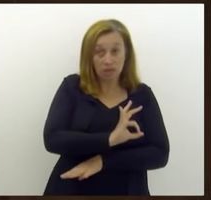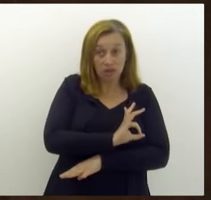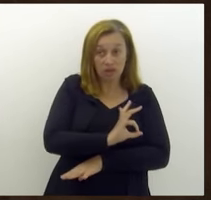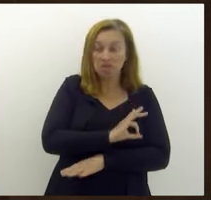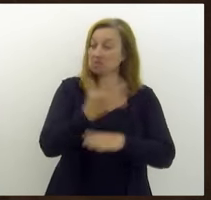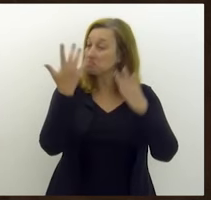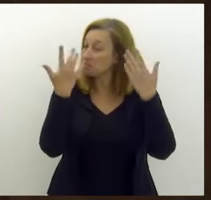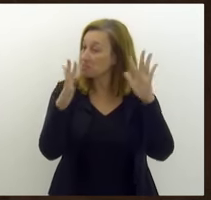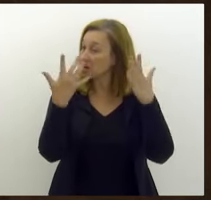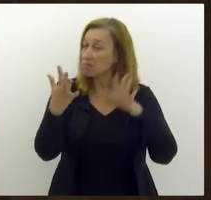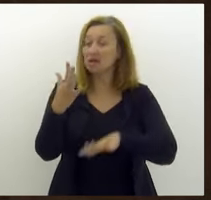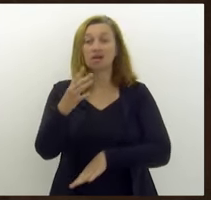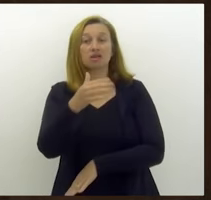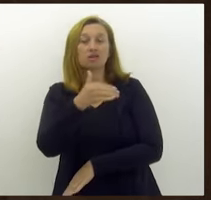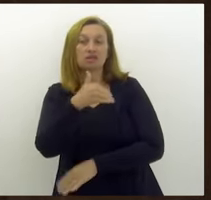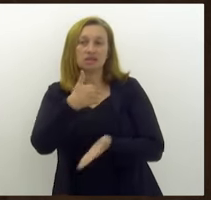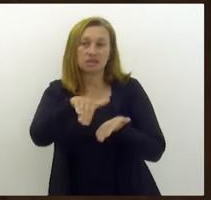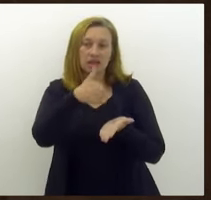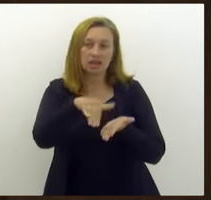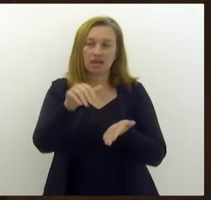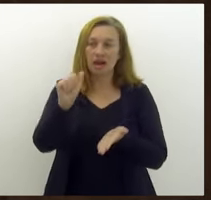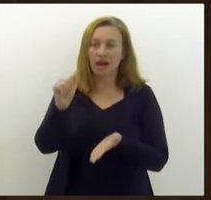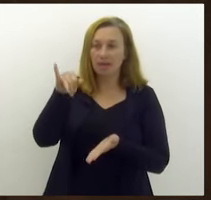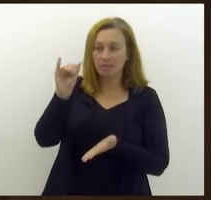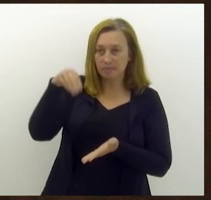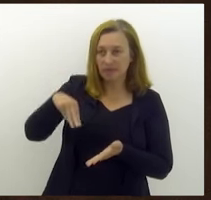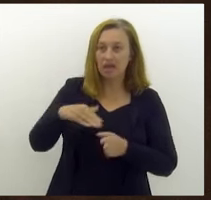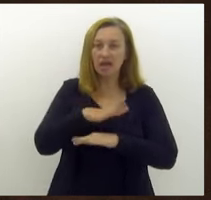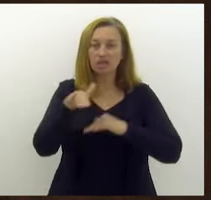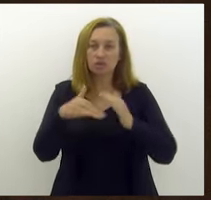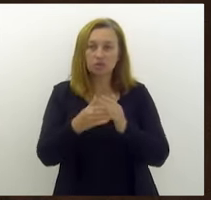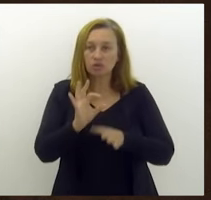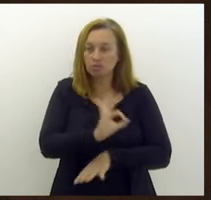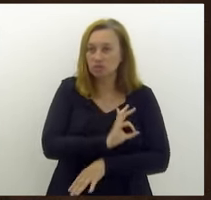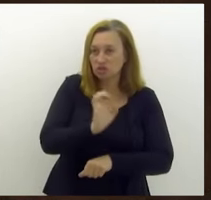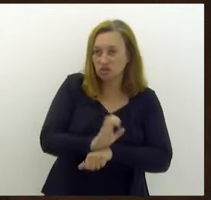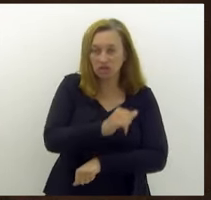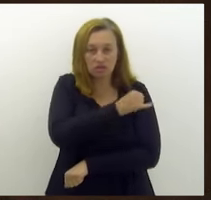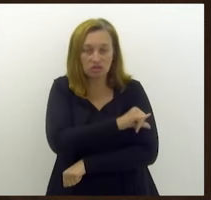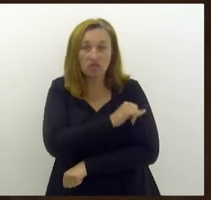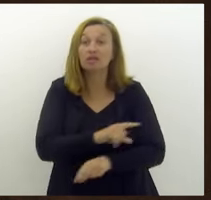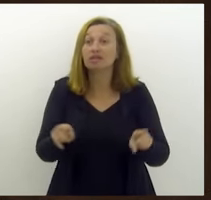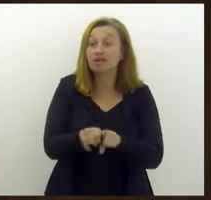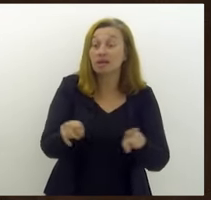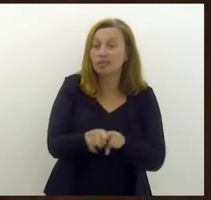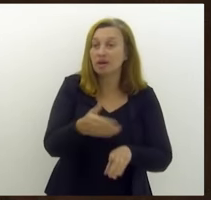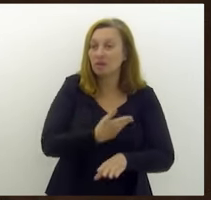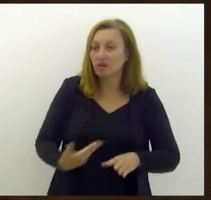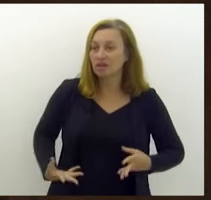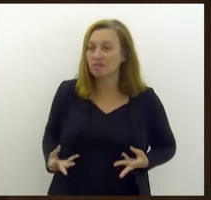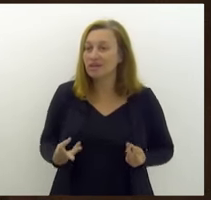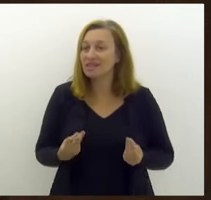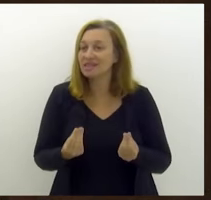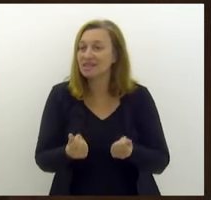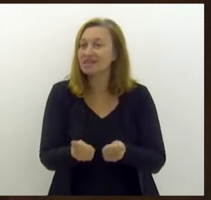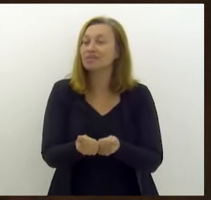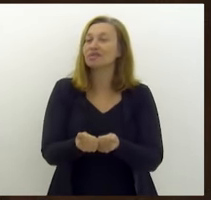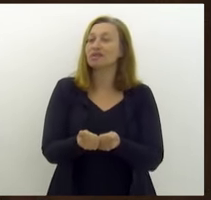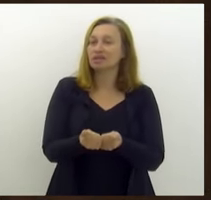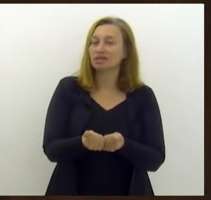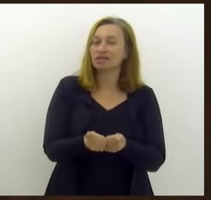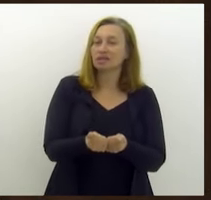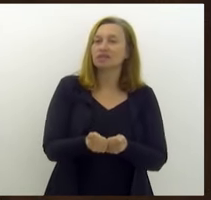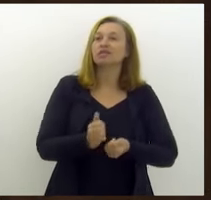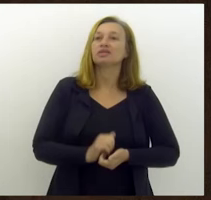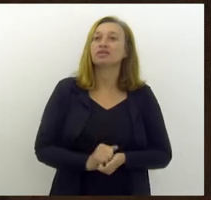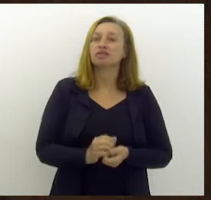o secretário delegado Aim a toda a polícia civil do Estado do Rio de Janeiro eador cro pela sensibilidade no enfrentamento de algo